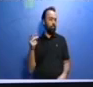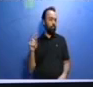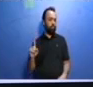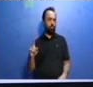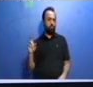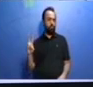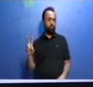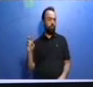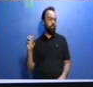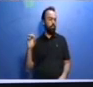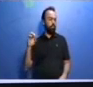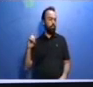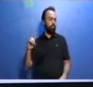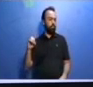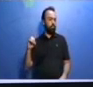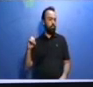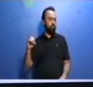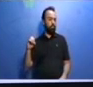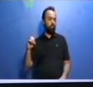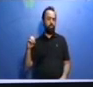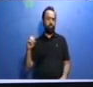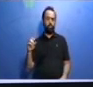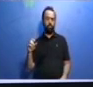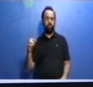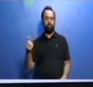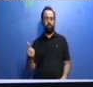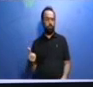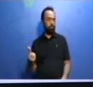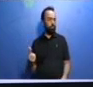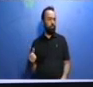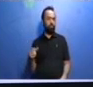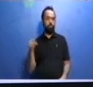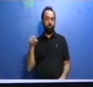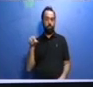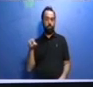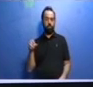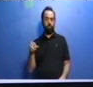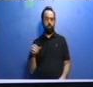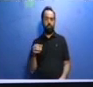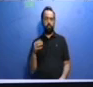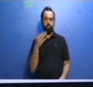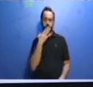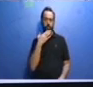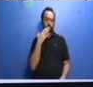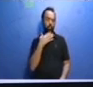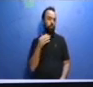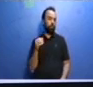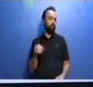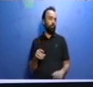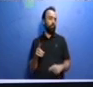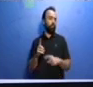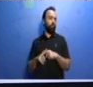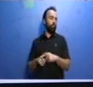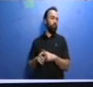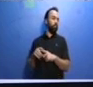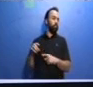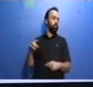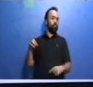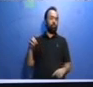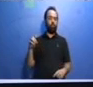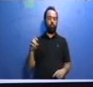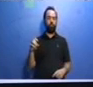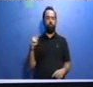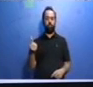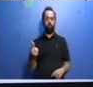a glicose, que é a fórmula do C6H12O6, mais vapor de água, que é eliminado